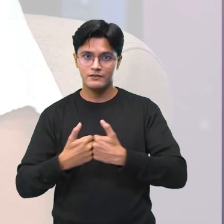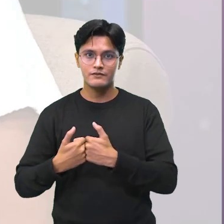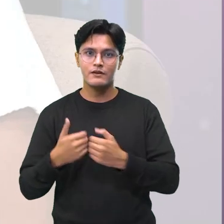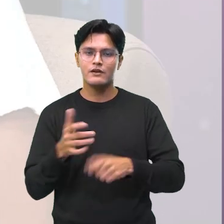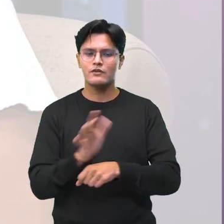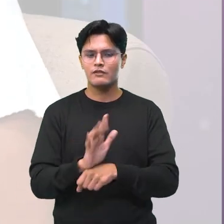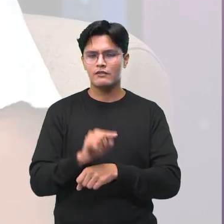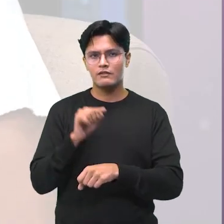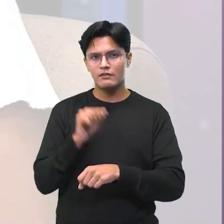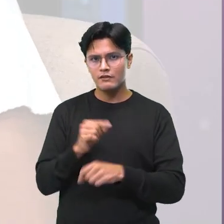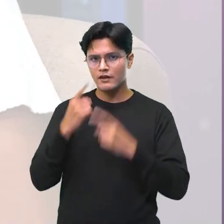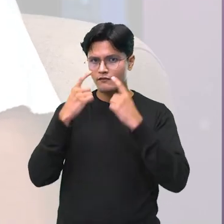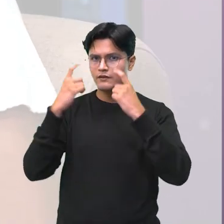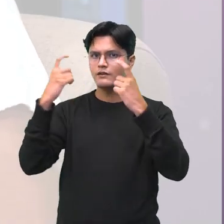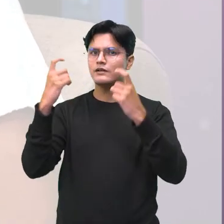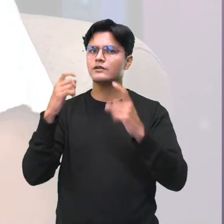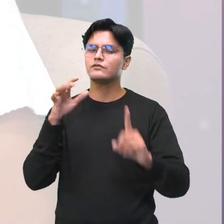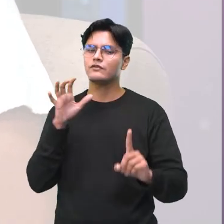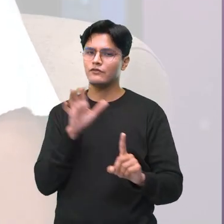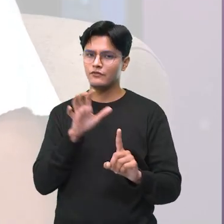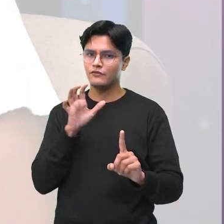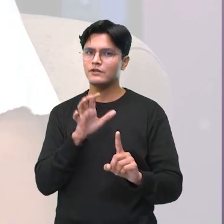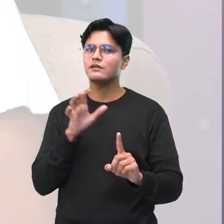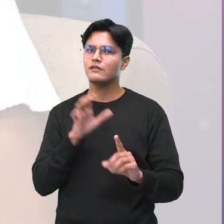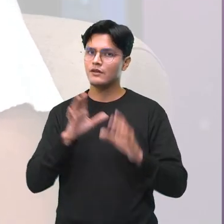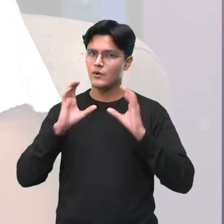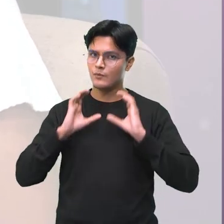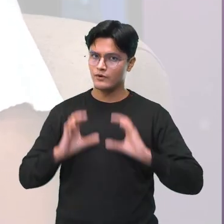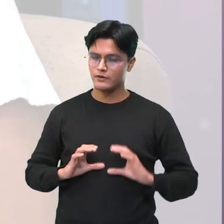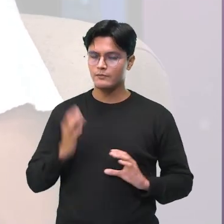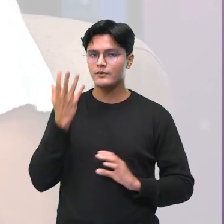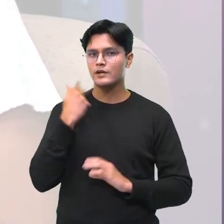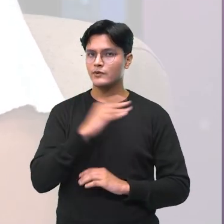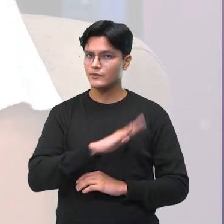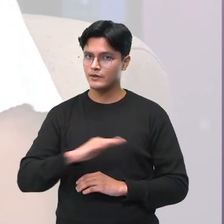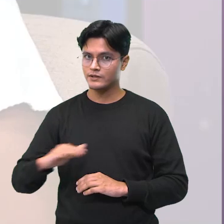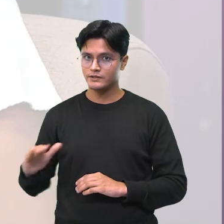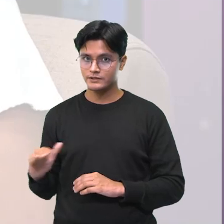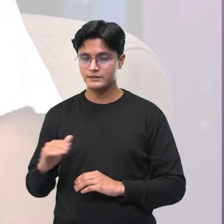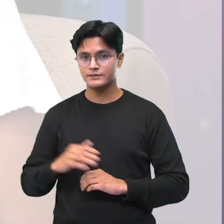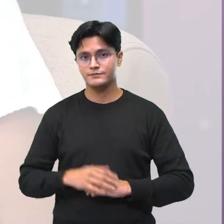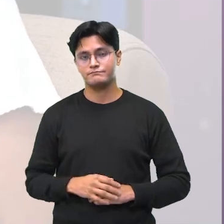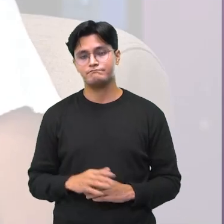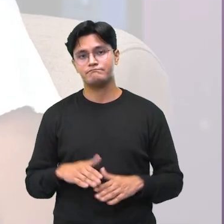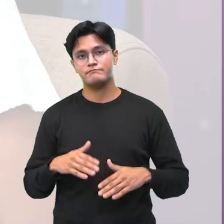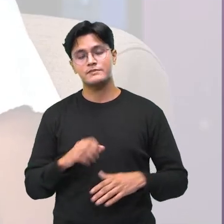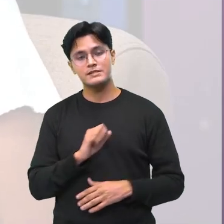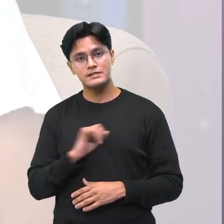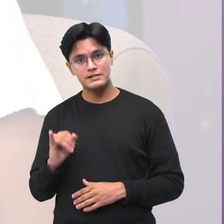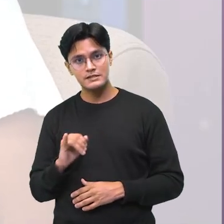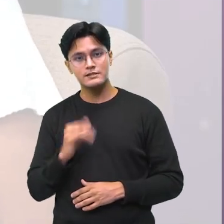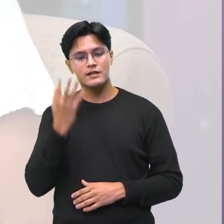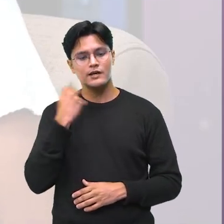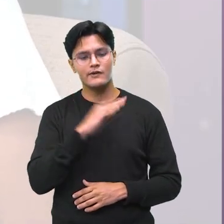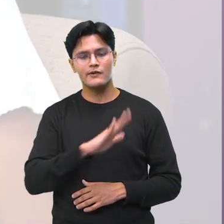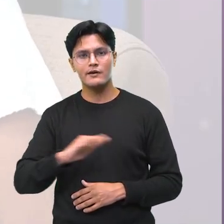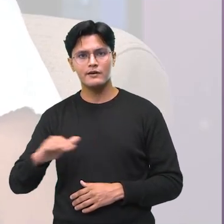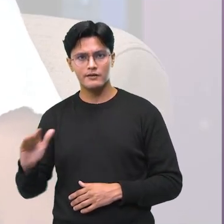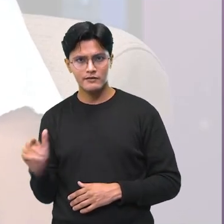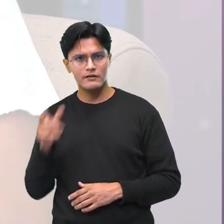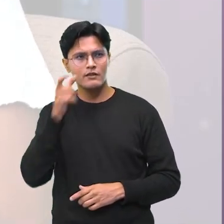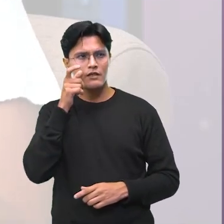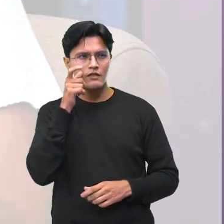violentas afetam o comportamento das nossas crianças. E expor essas crianças a imagens e